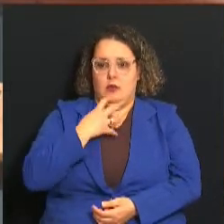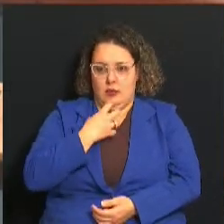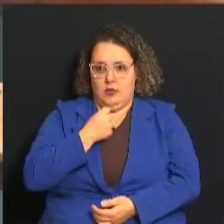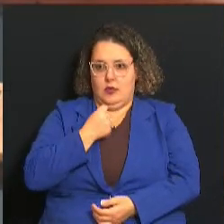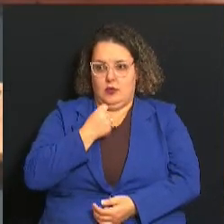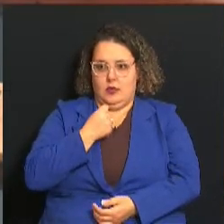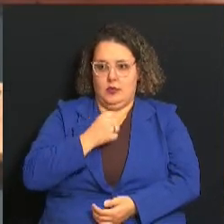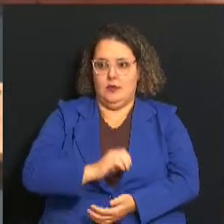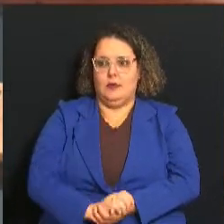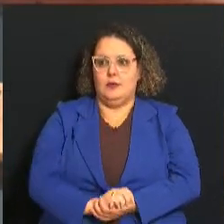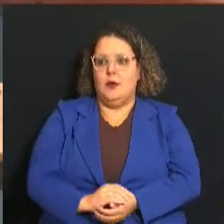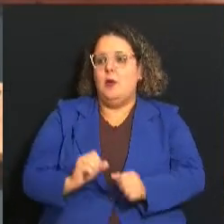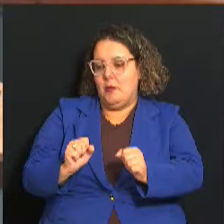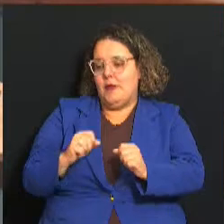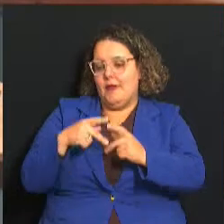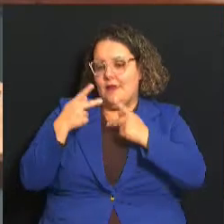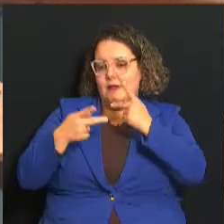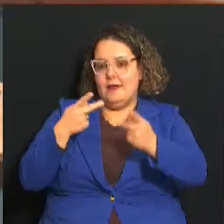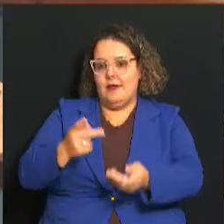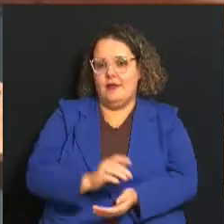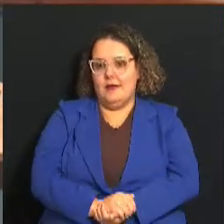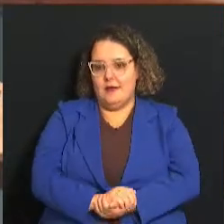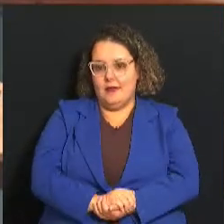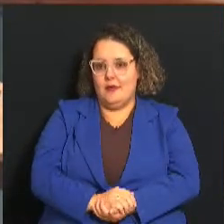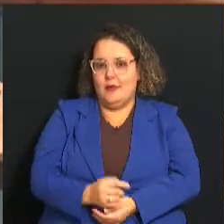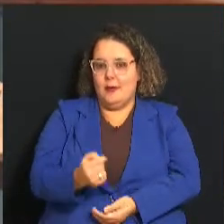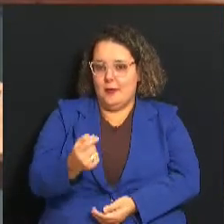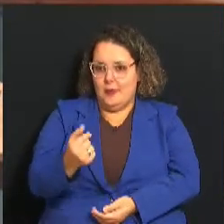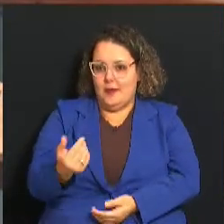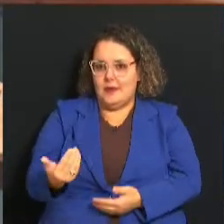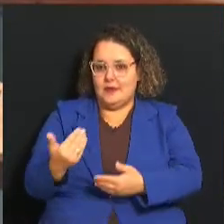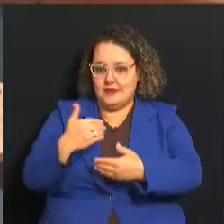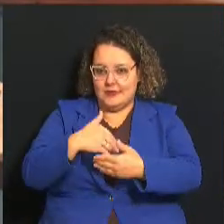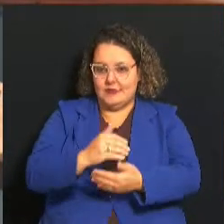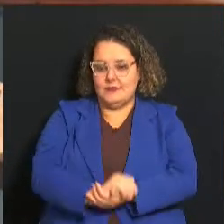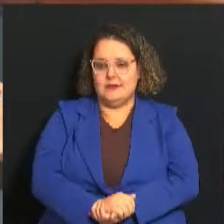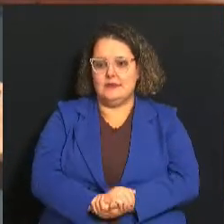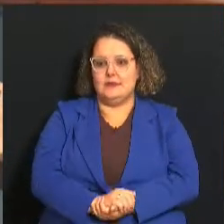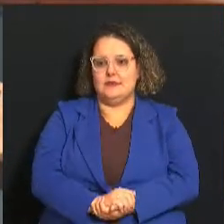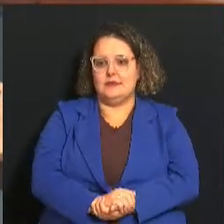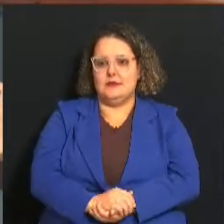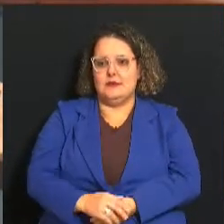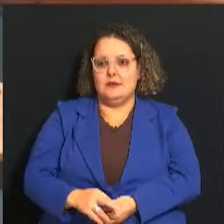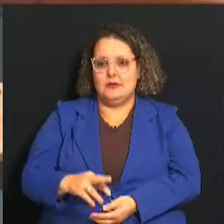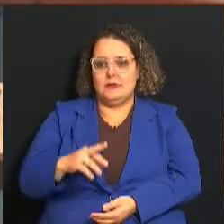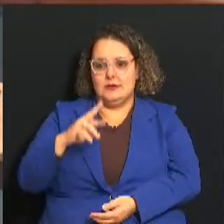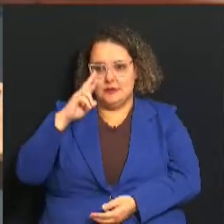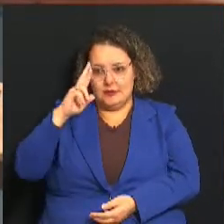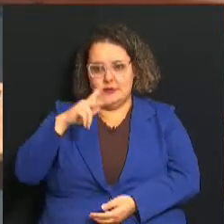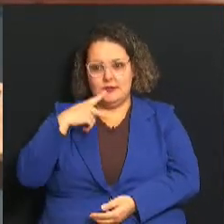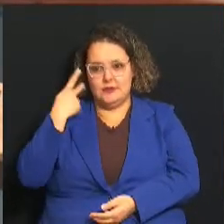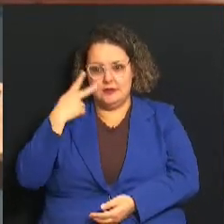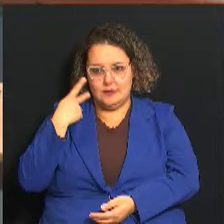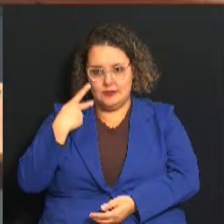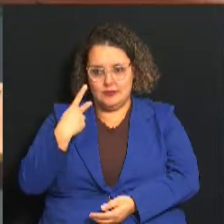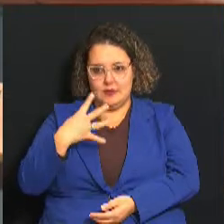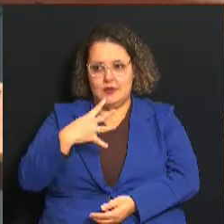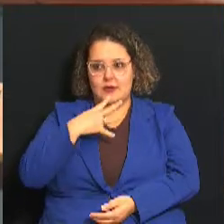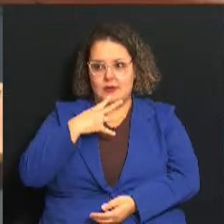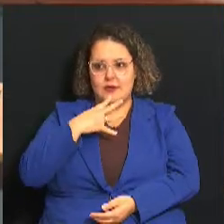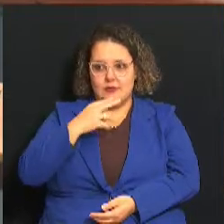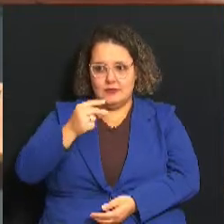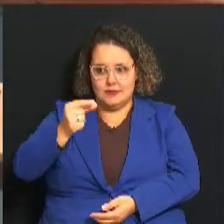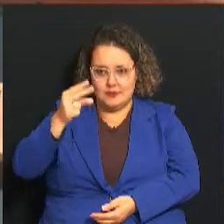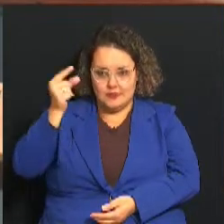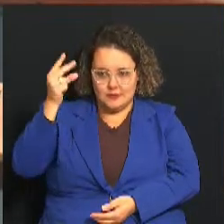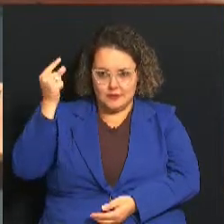Pode falar. Eu quase não vinha. Muito obrigada, senhor vereador, que eu conheço mesmo há tanto tempo,